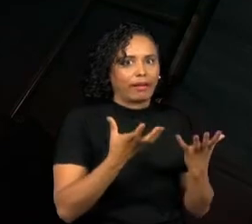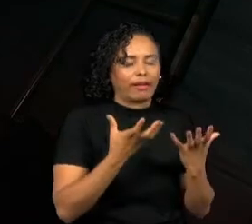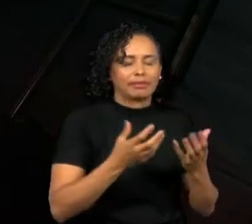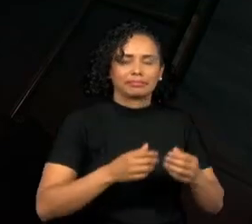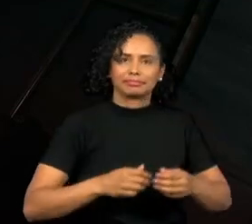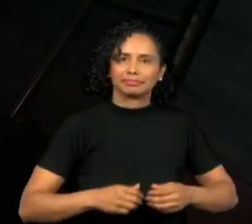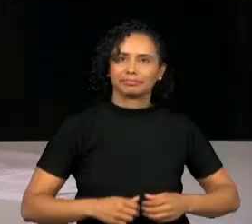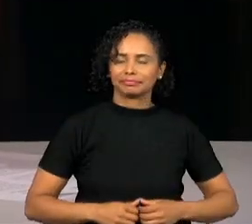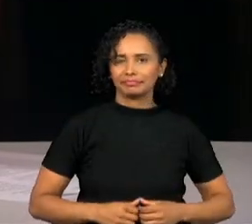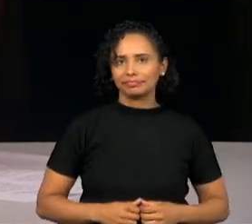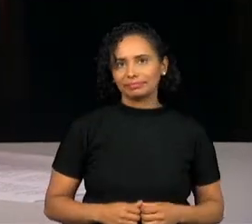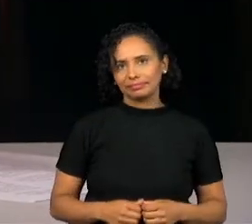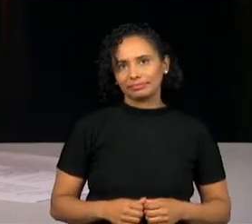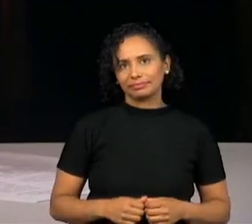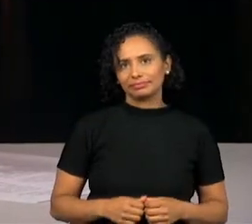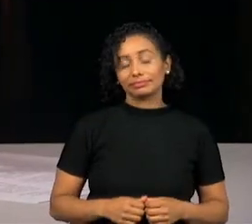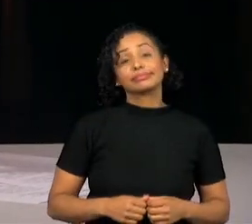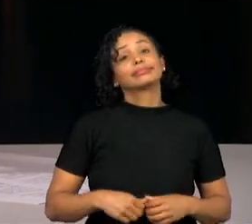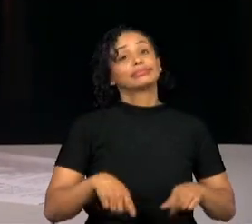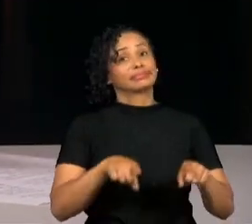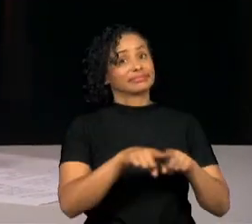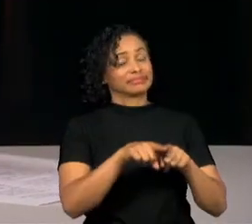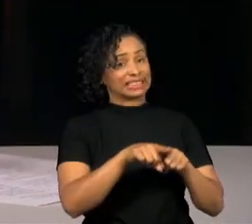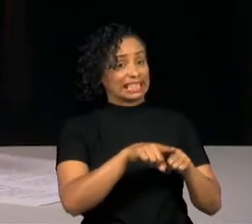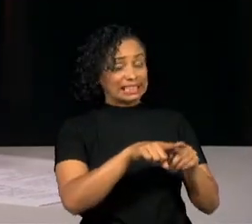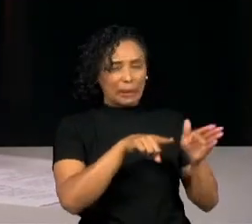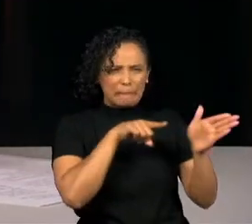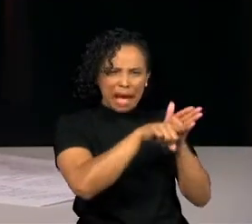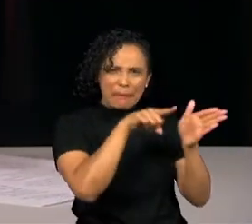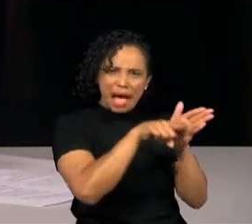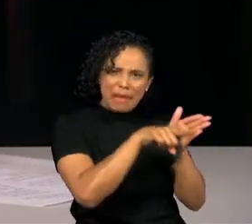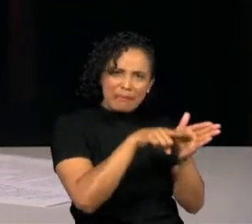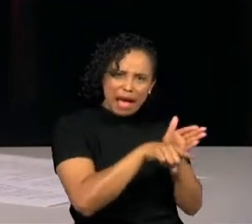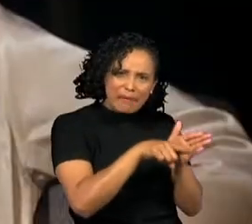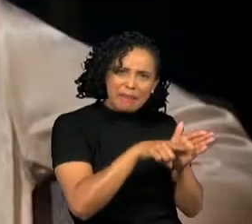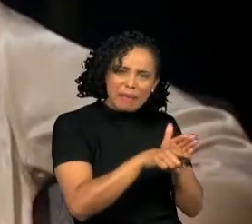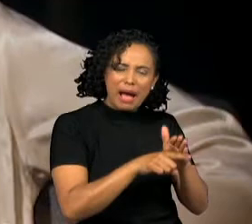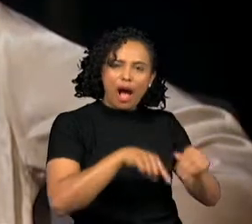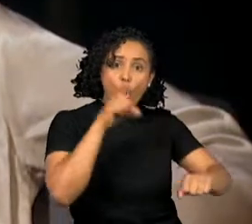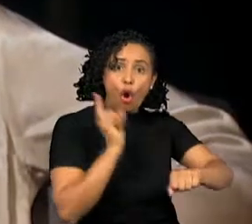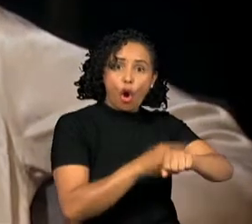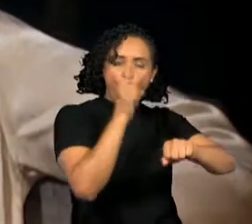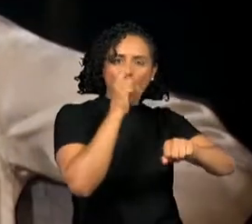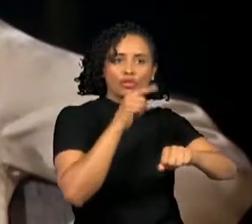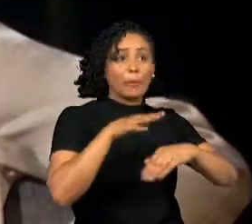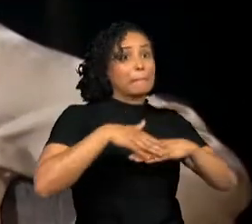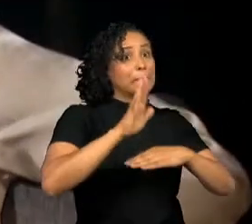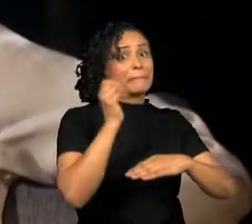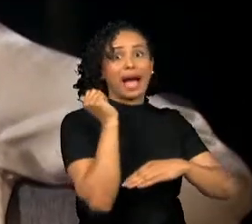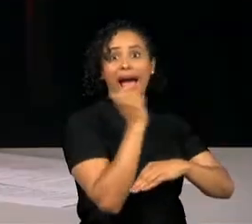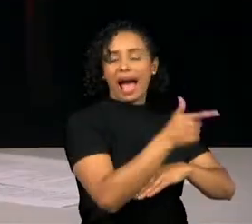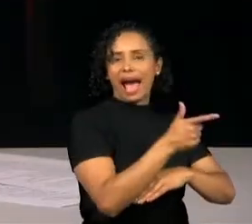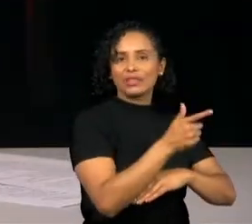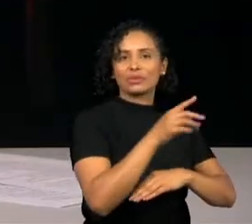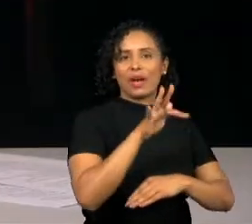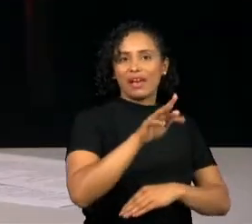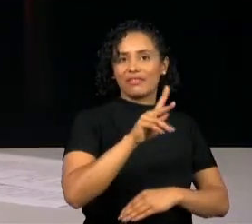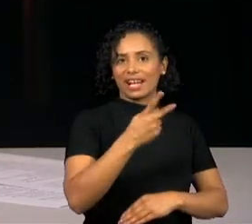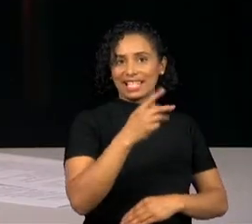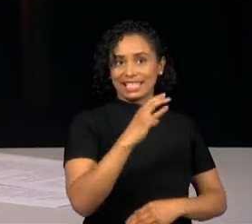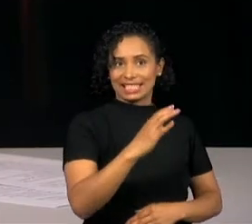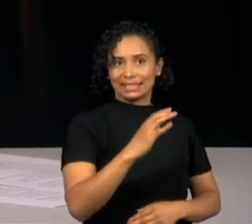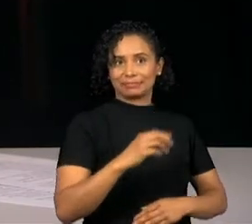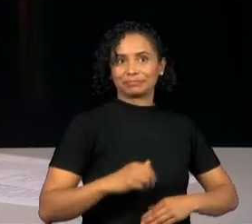e aliás eu quero informar que ela é a recordista de pergunta bateu Fernando Henrique Cardoso você precisa mais velho você botar Olha aí